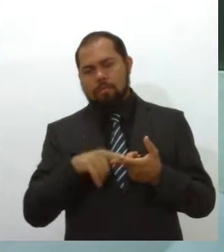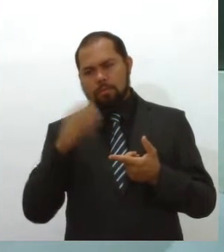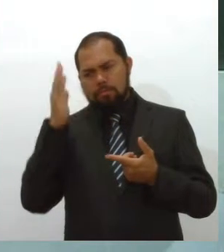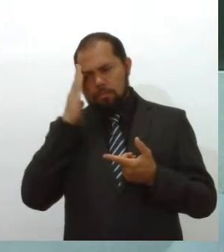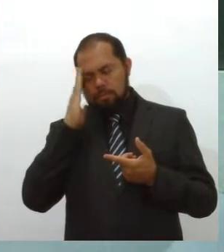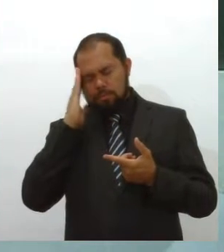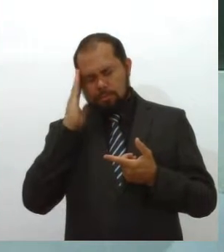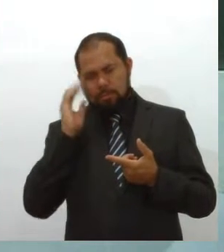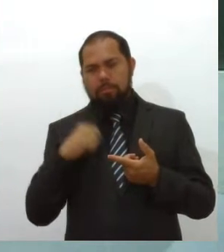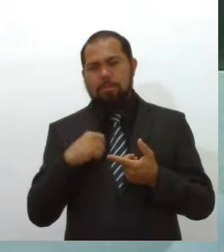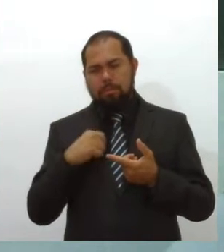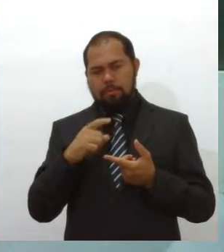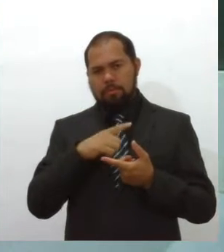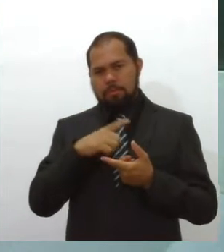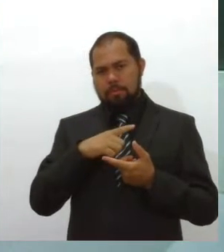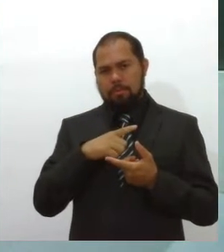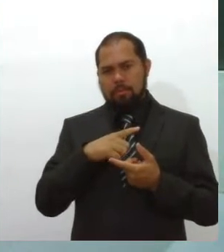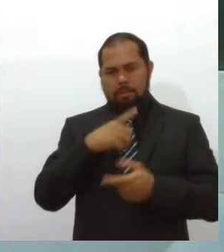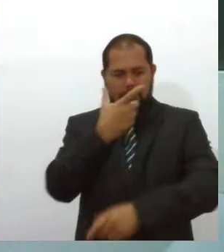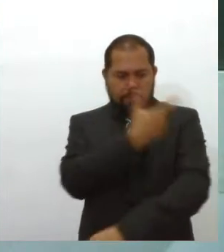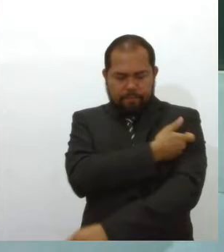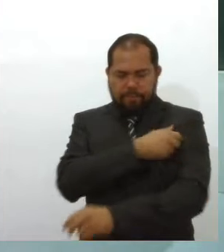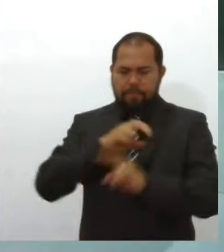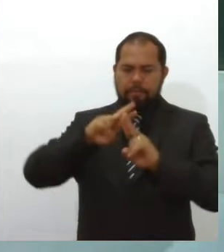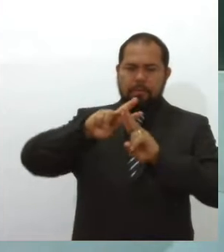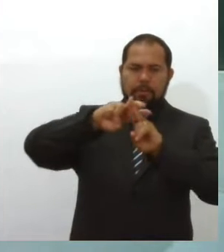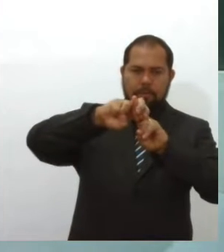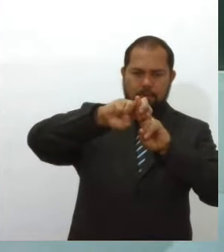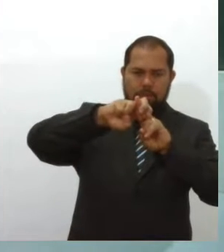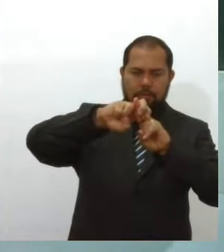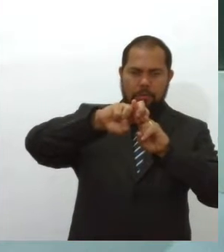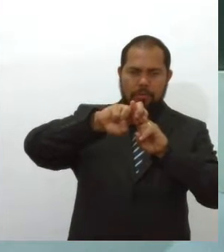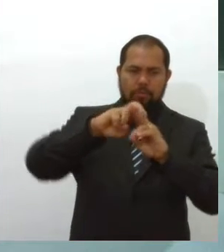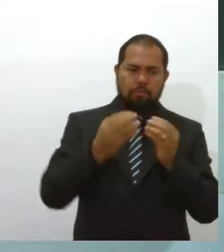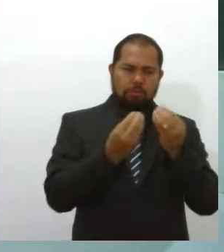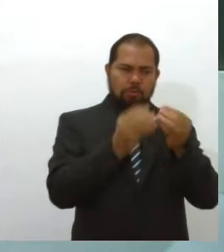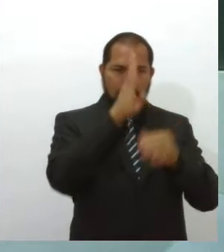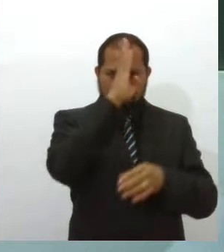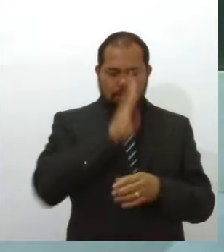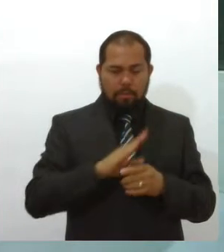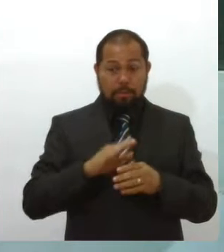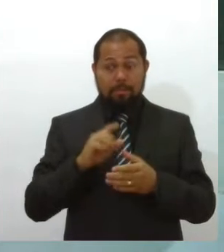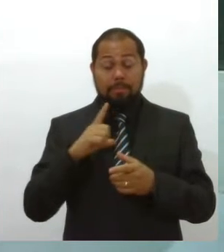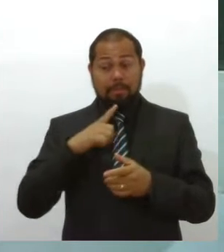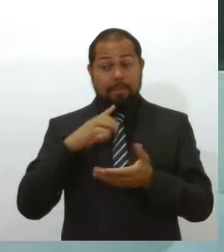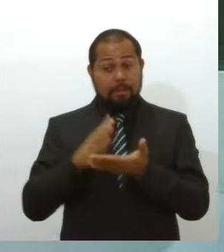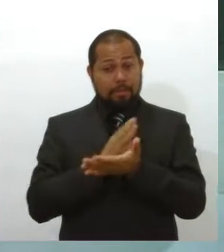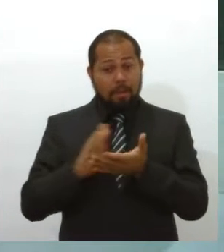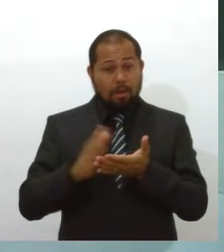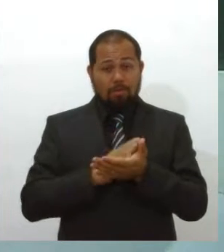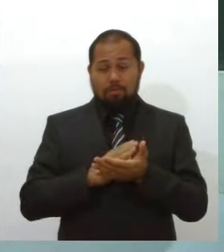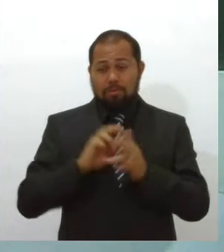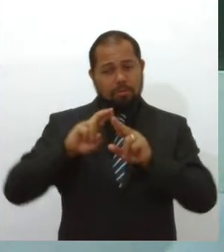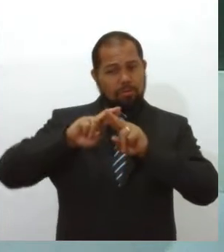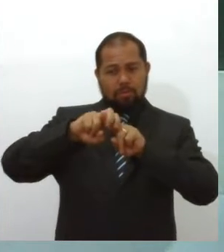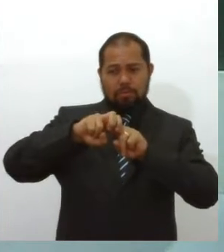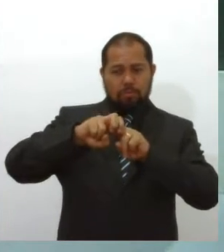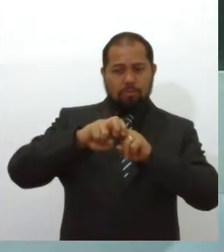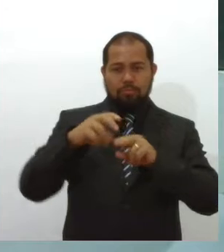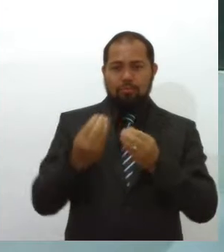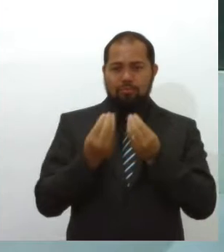pelo SUS, o Sistema Único de Saúde, mas há algumas que o SUS ele não contempla e que são importantes também para que a